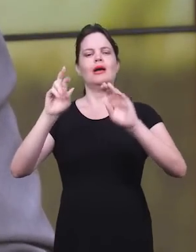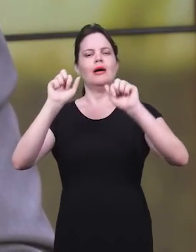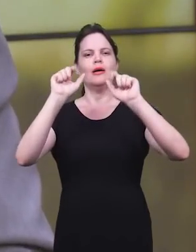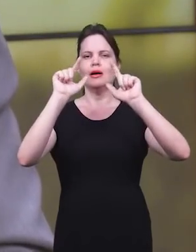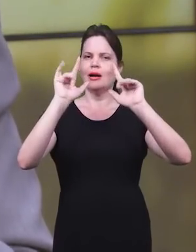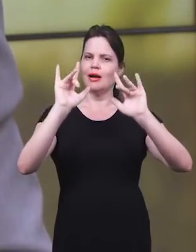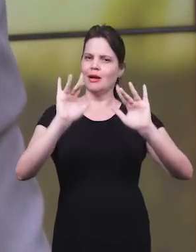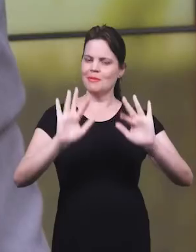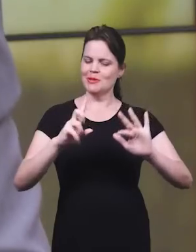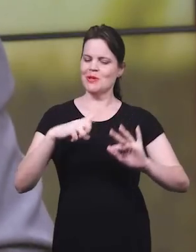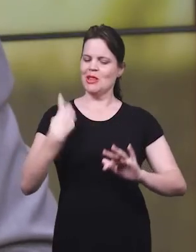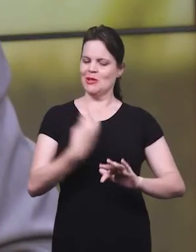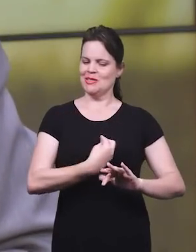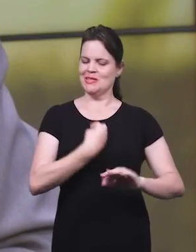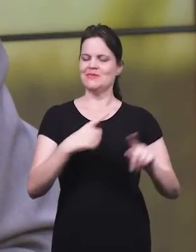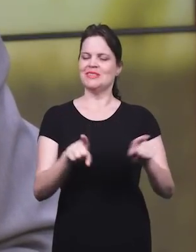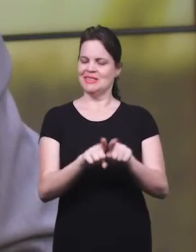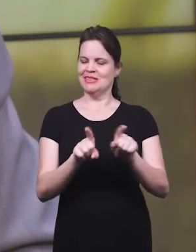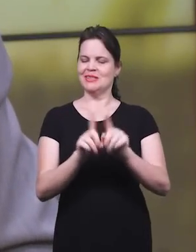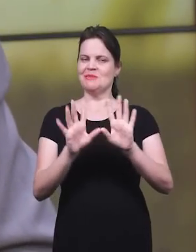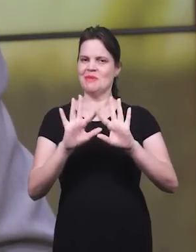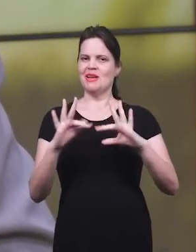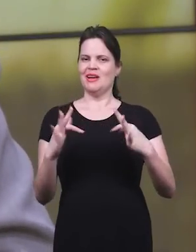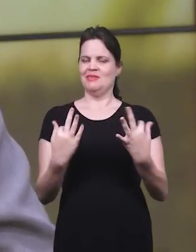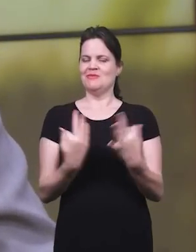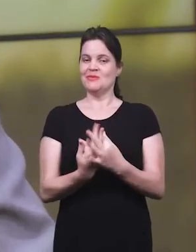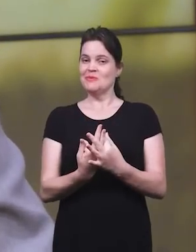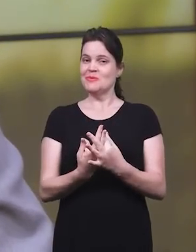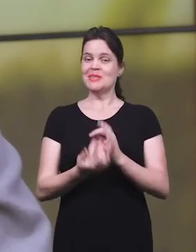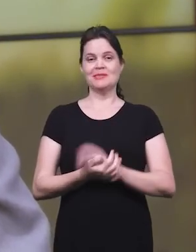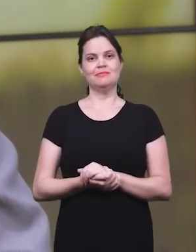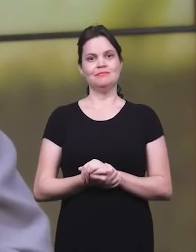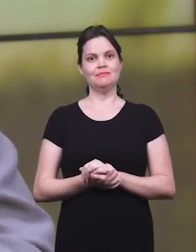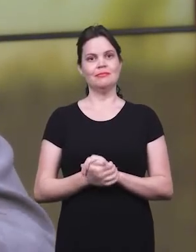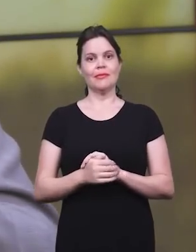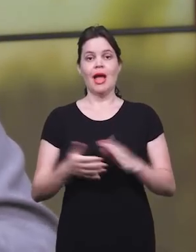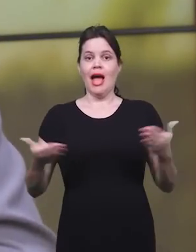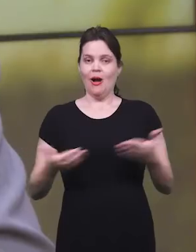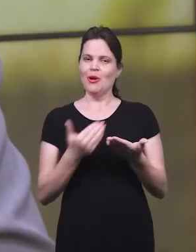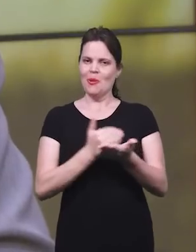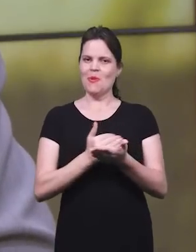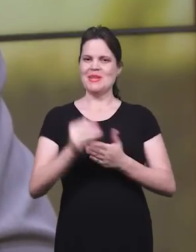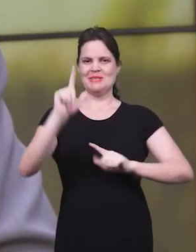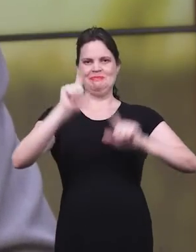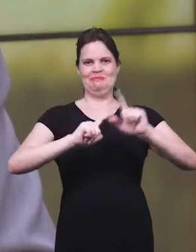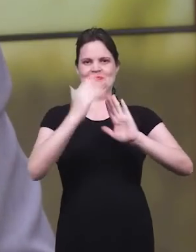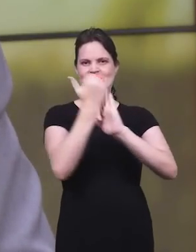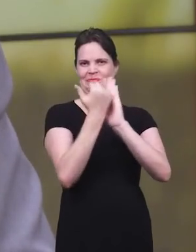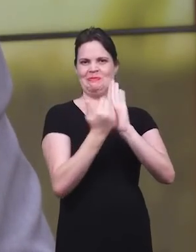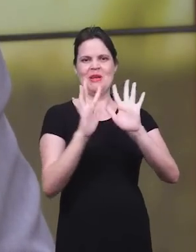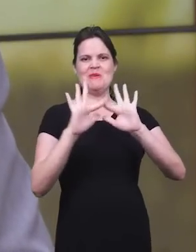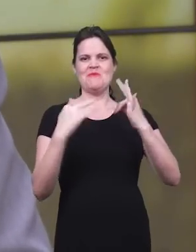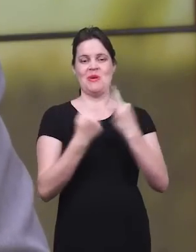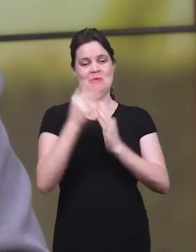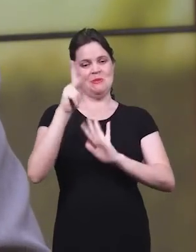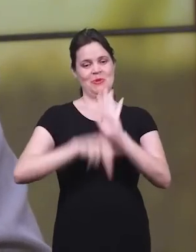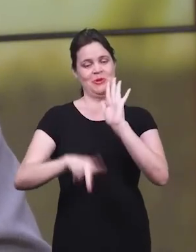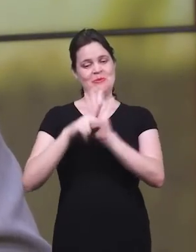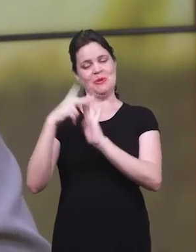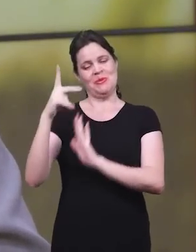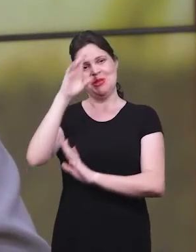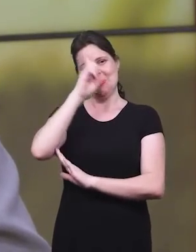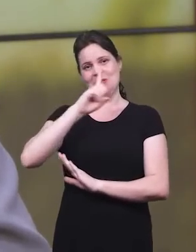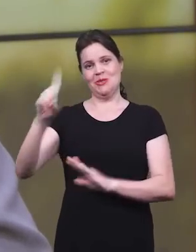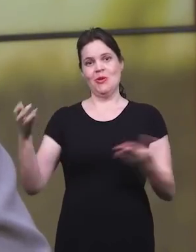de abençoar a nós e também a nossa família, a nossa casa. Família, o Projeto de Deus está começando aqui agora, mais um